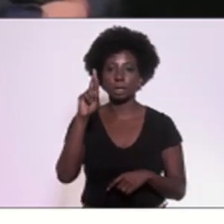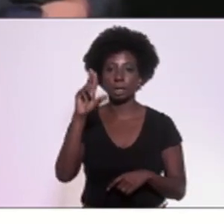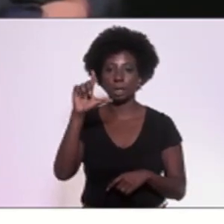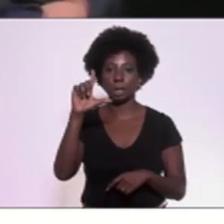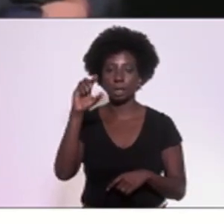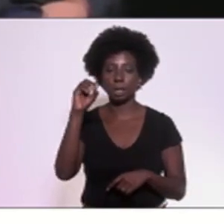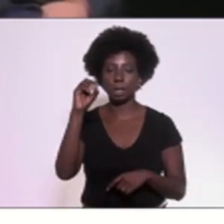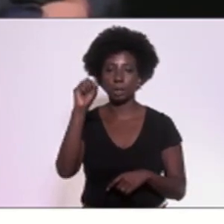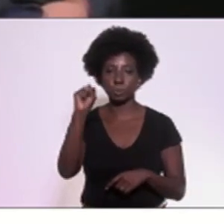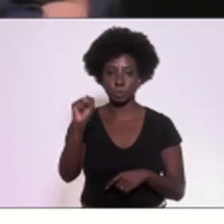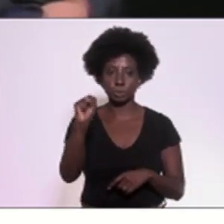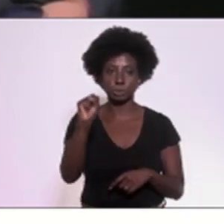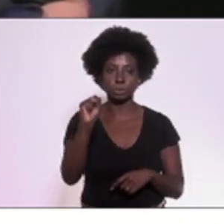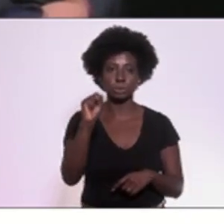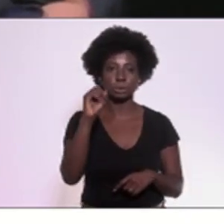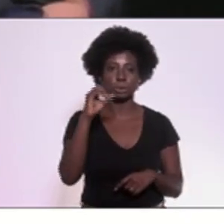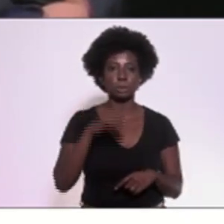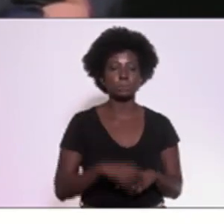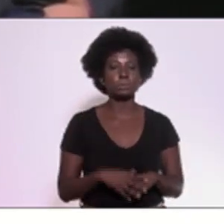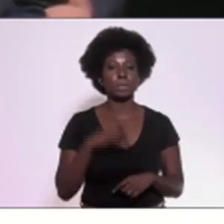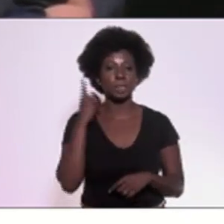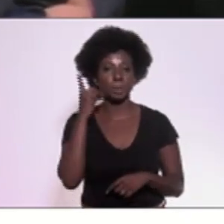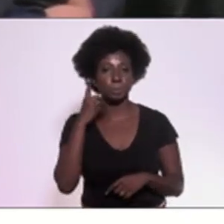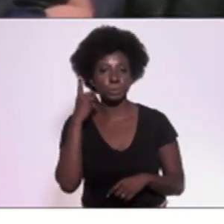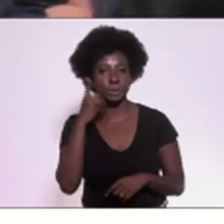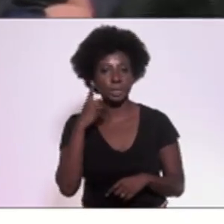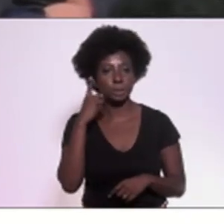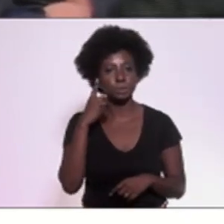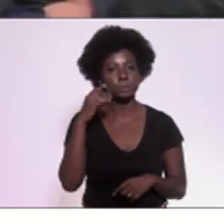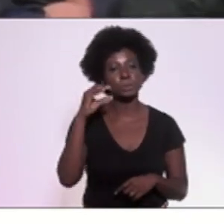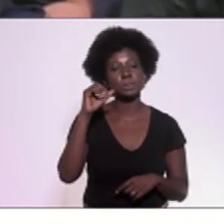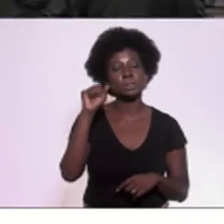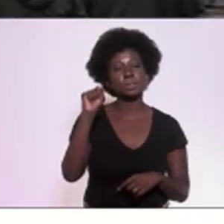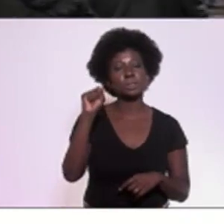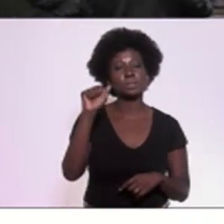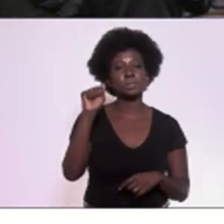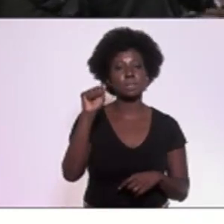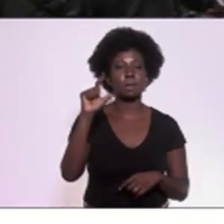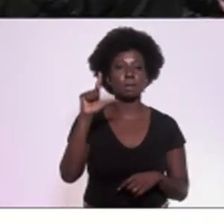Augusto. Deputado Coronel Salema.